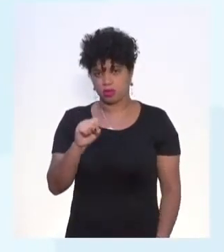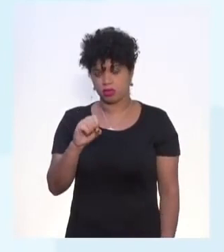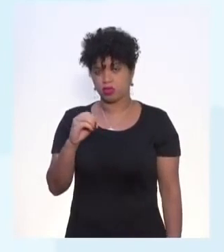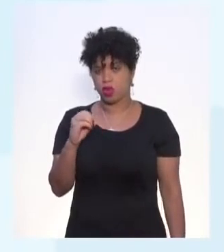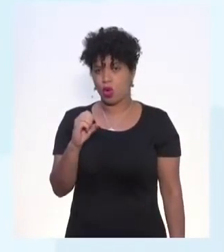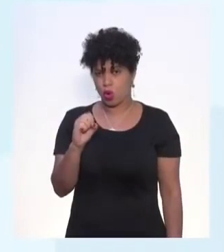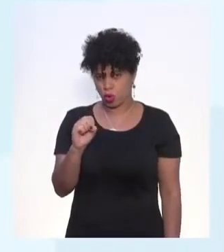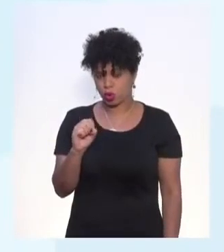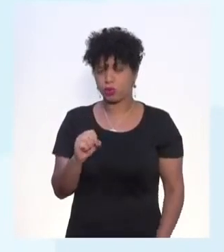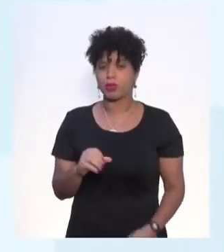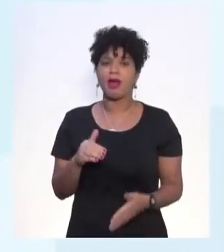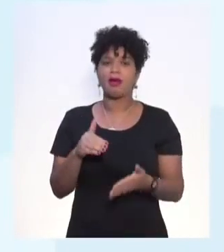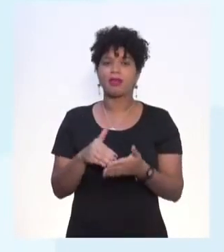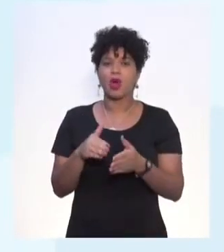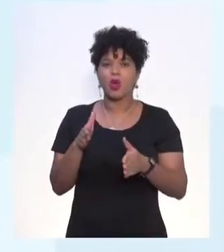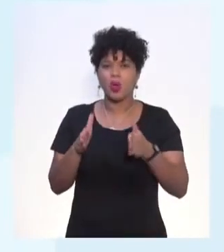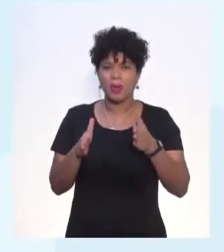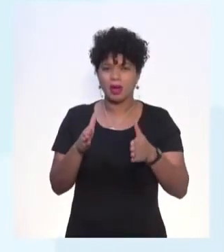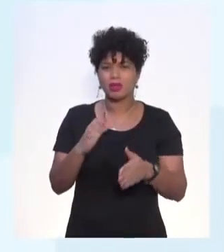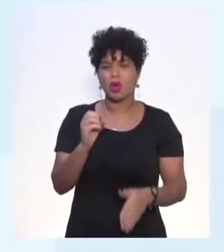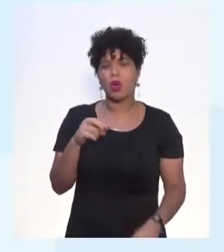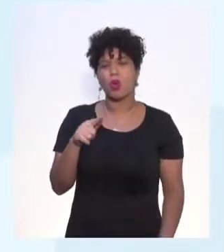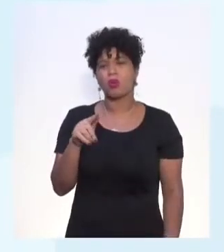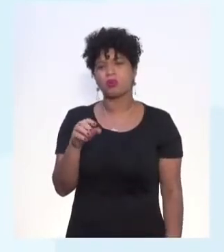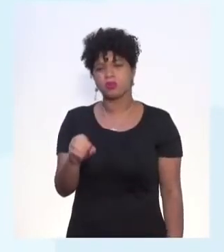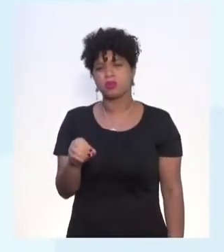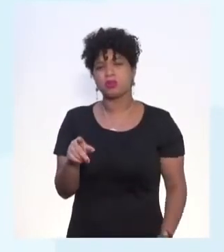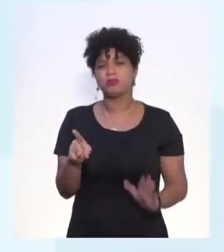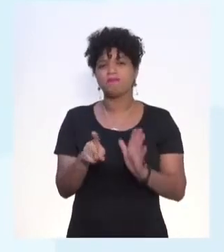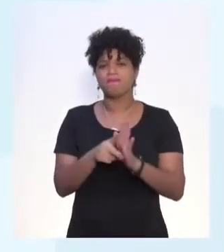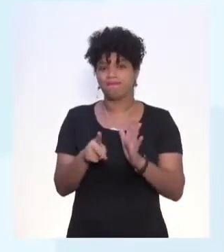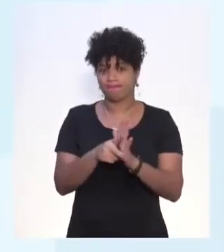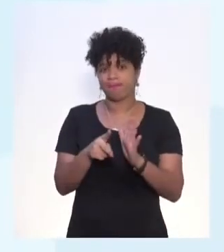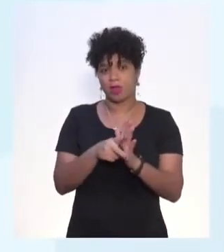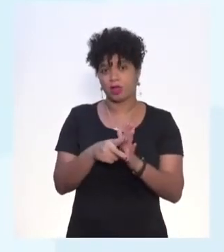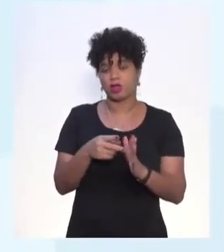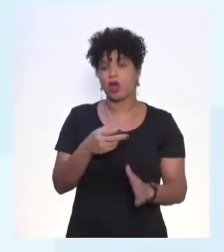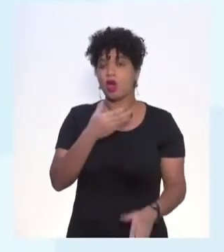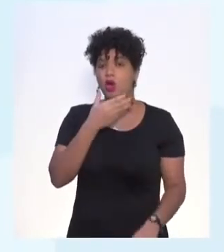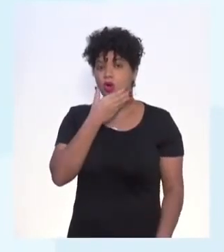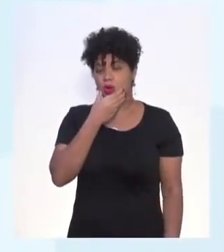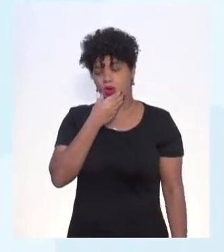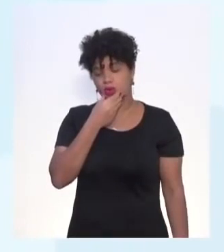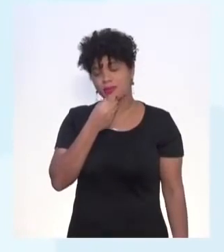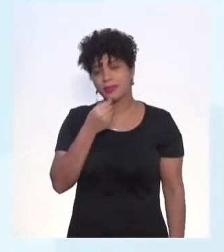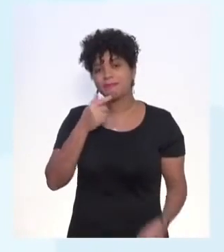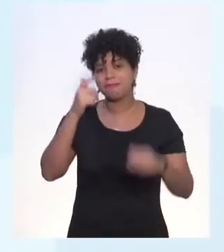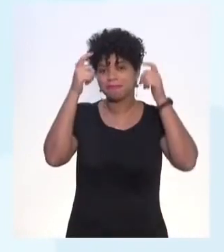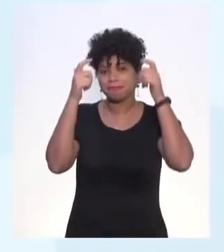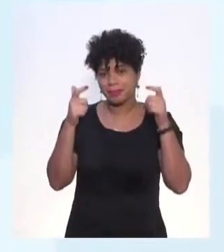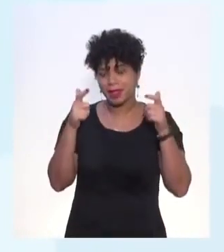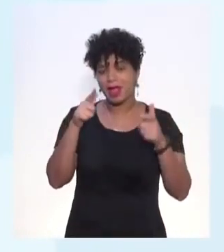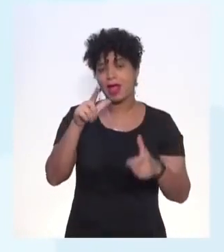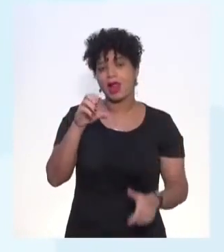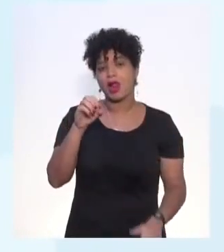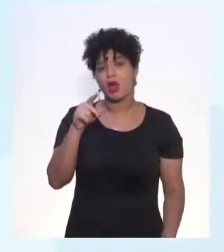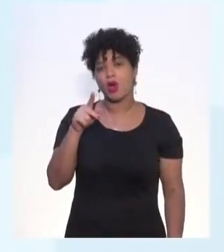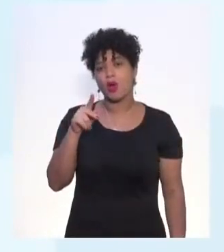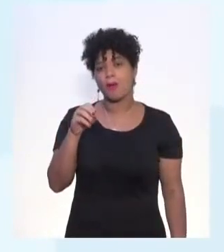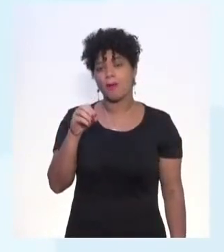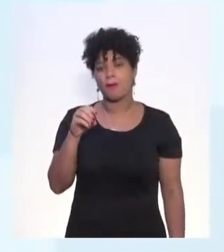período onde o Congo foi considerado uma propriedade, entre aspas, do rei Leopoldo II. Tá?